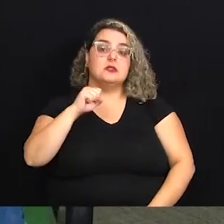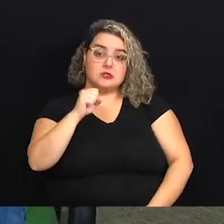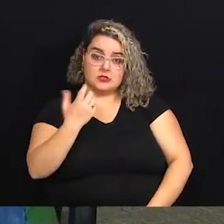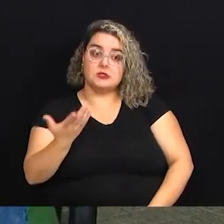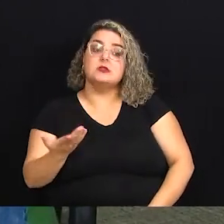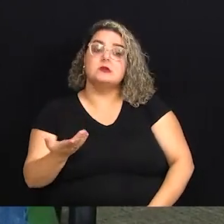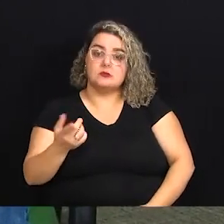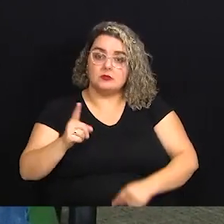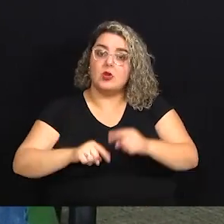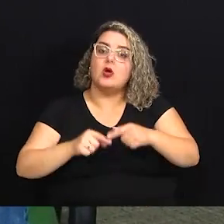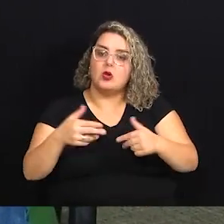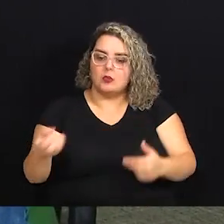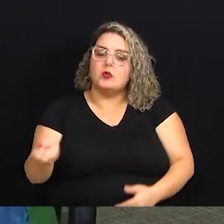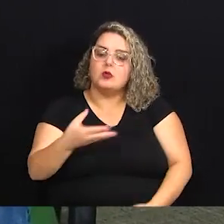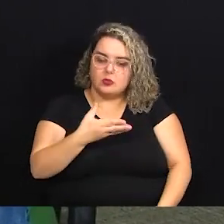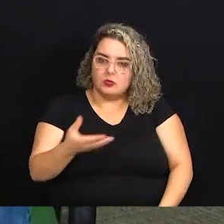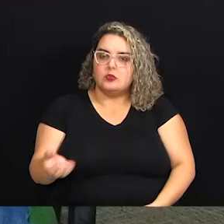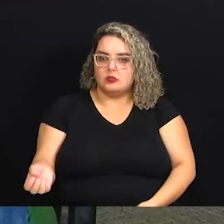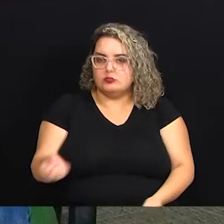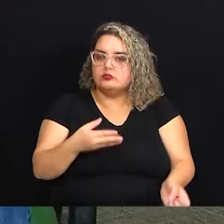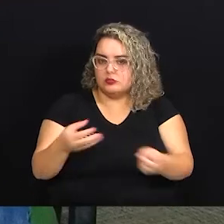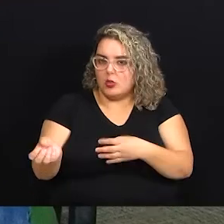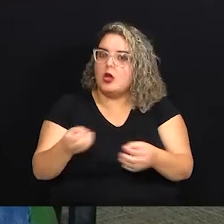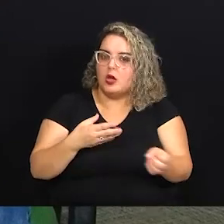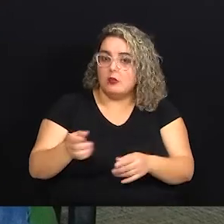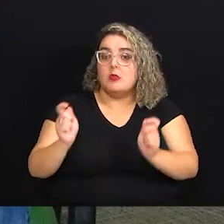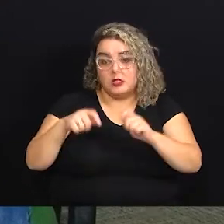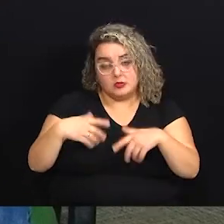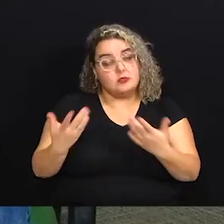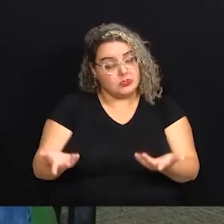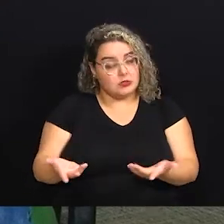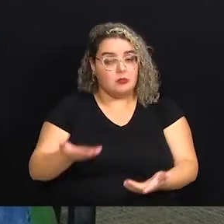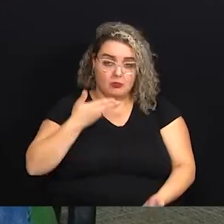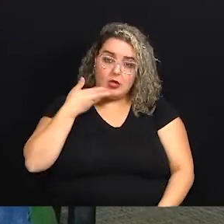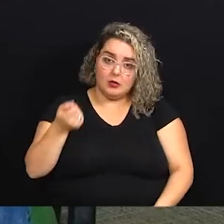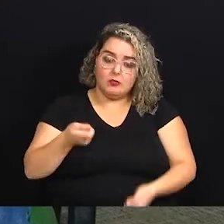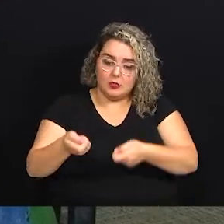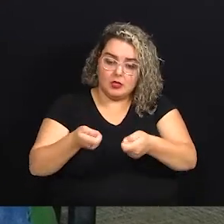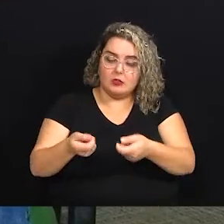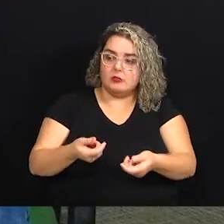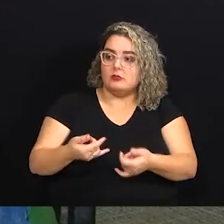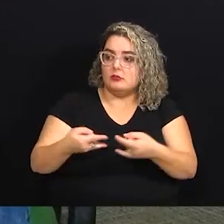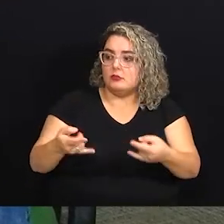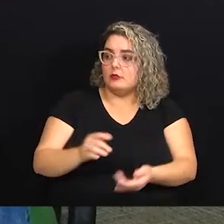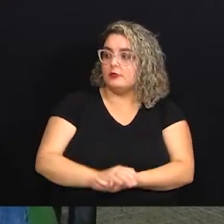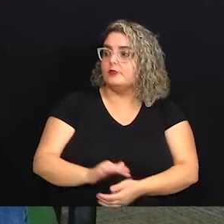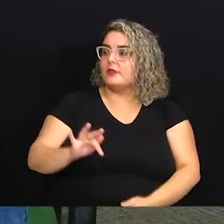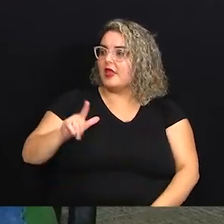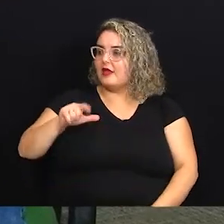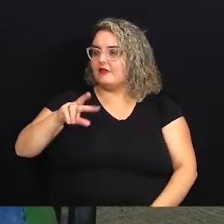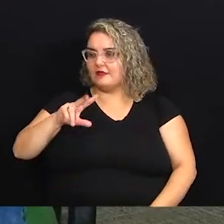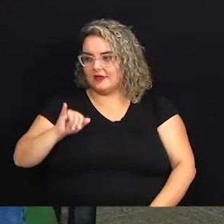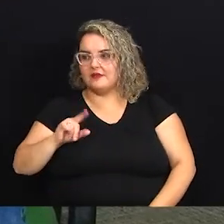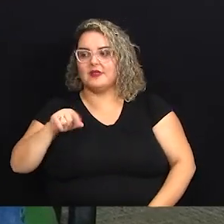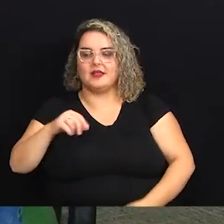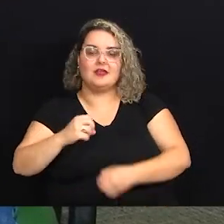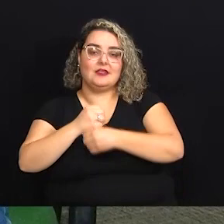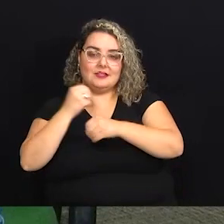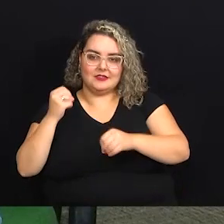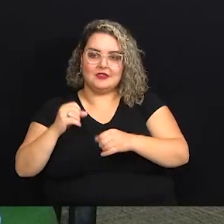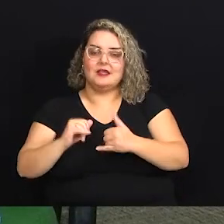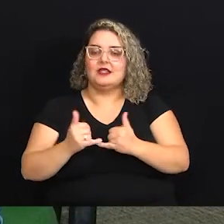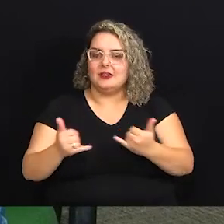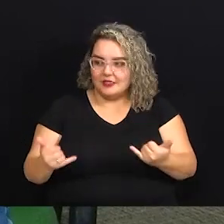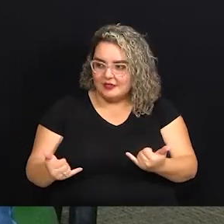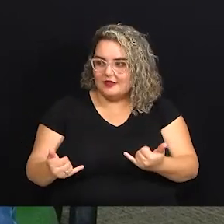seria interessante, né? Sim, para um equipamento mais novo, mais moderno, mais eficiente. Com certeza. A Flávia Leal, que